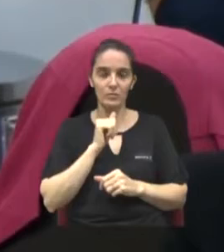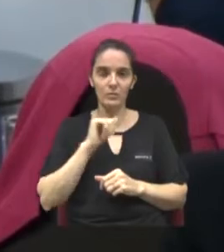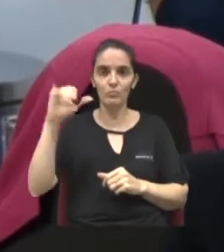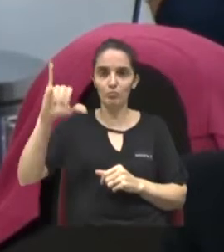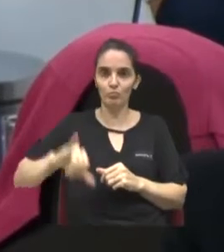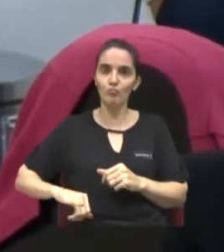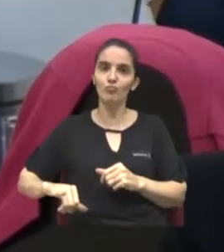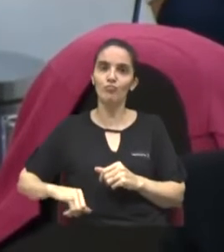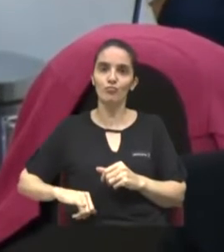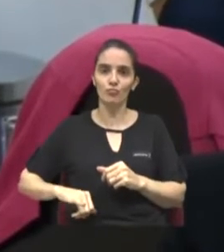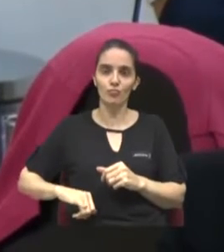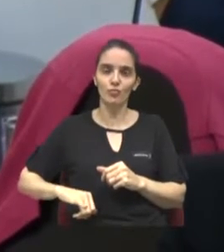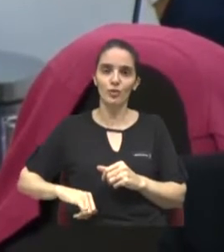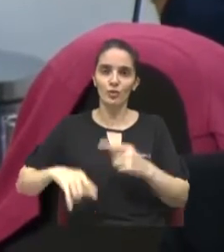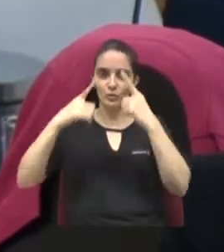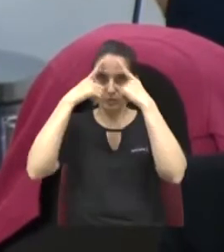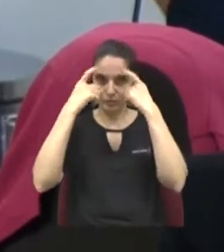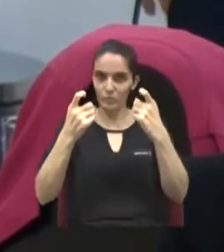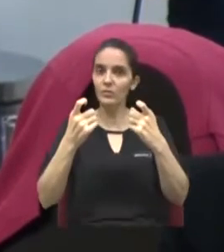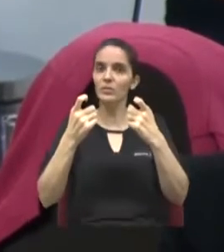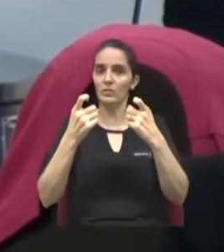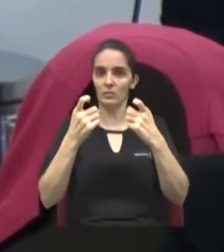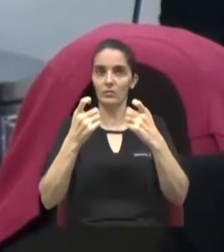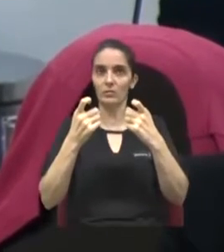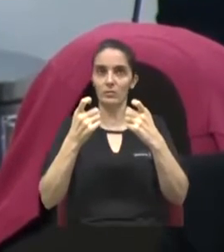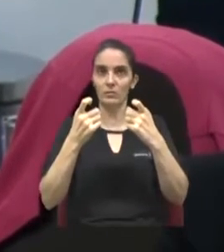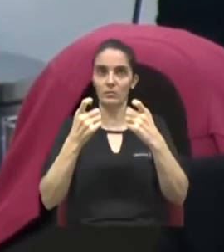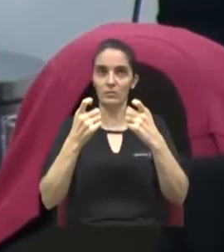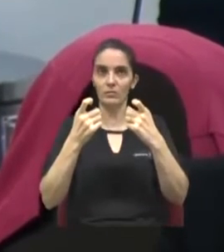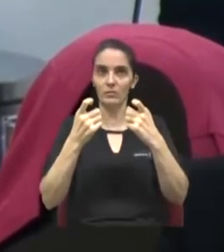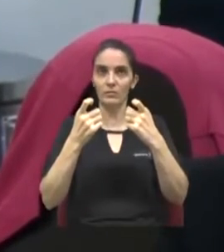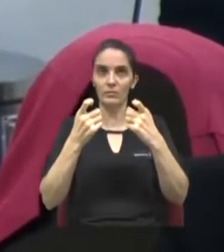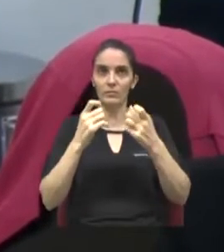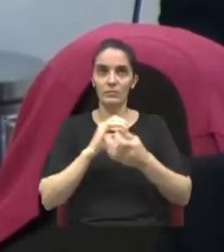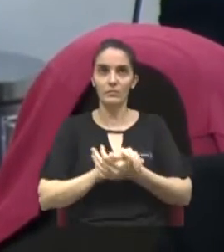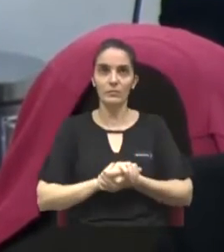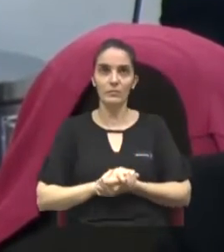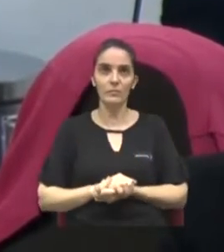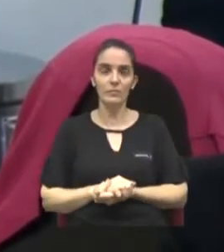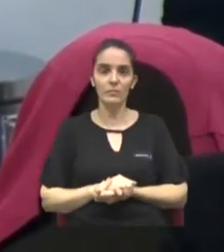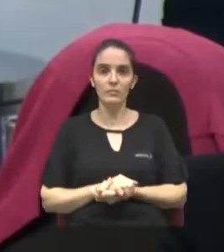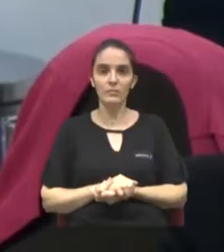a violência nessa cidade e que fazem parte.